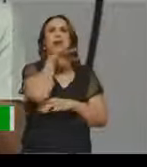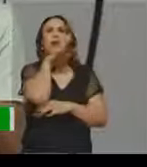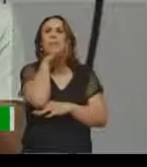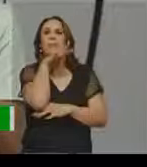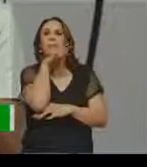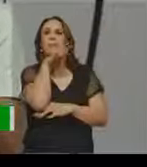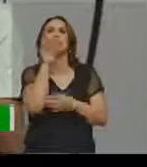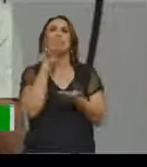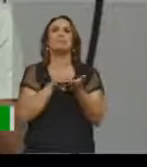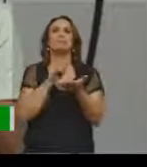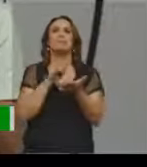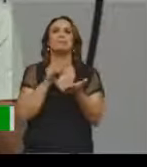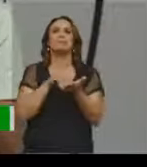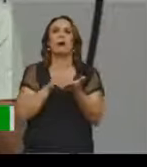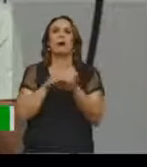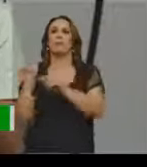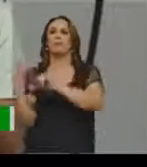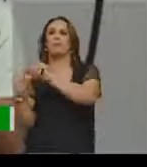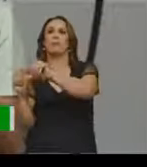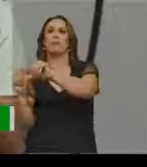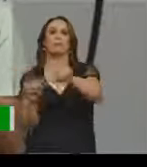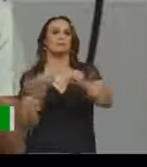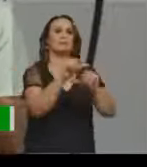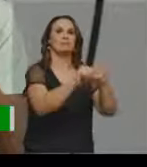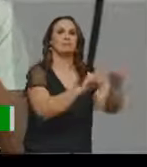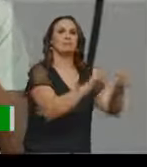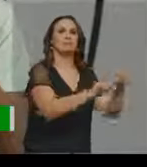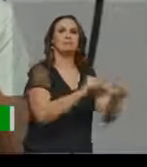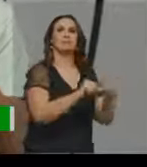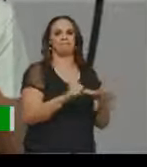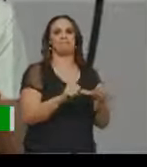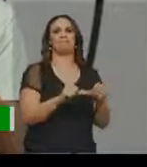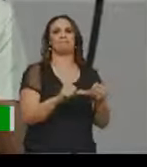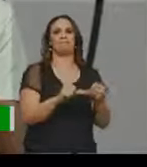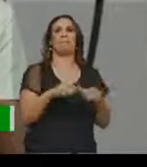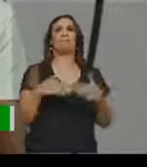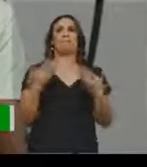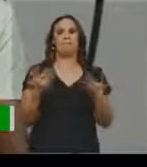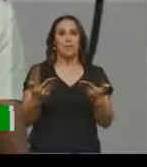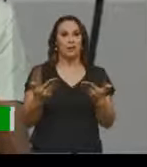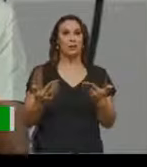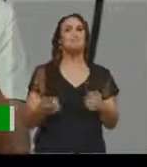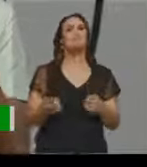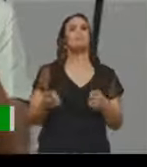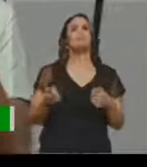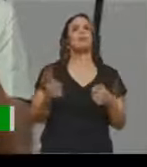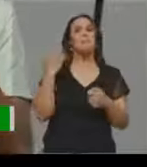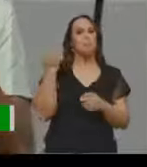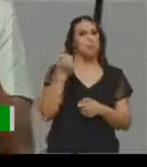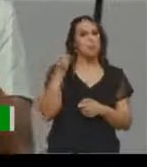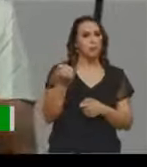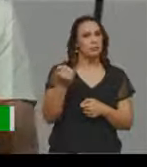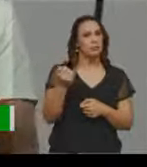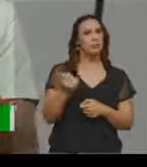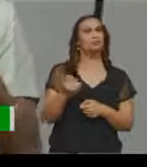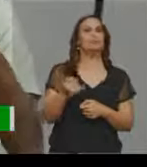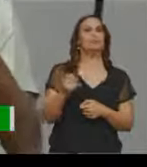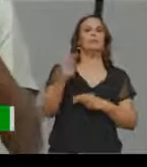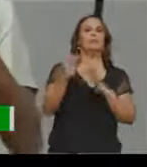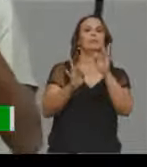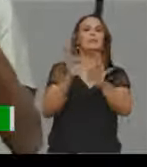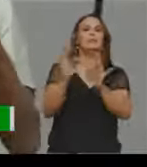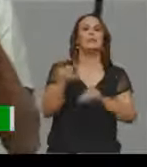fazer escolhas de tecnologias também, que logo que esse custo for mais possível, né, ele for um custo mais,